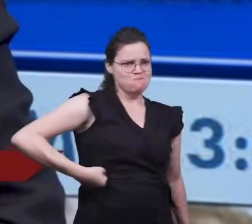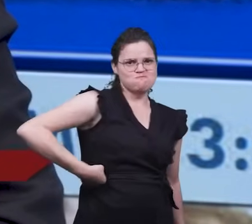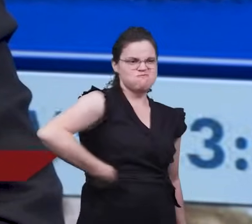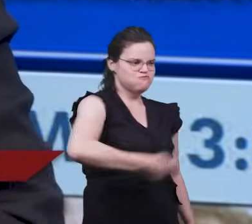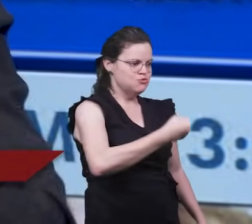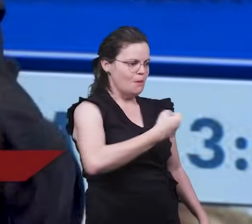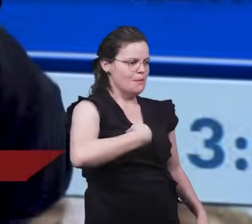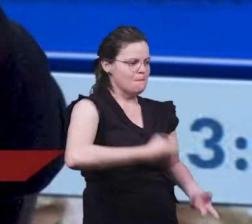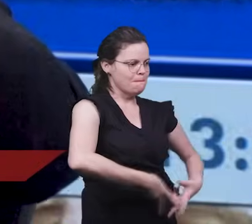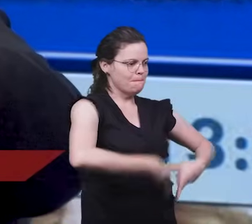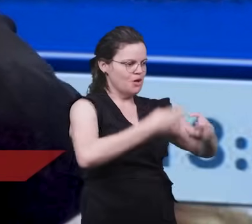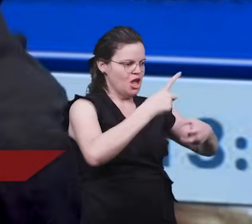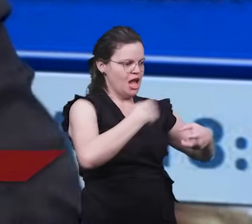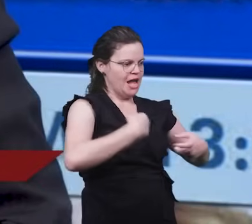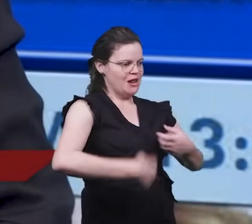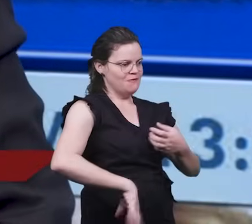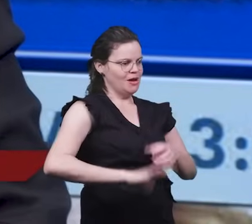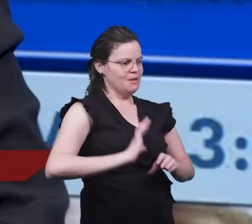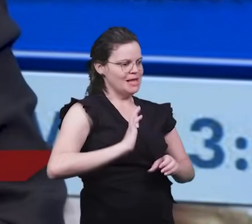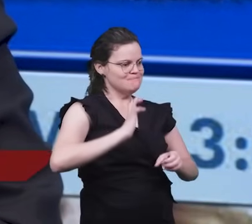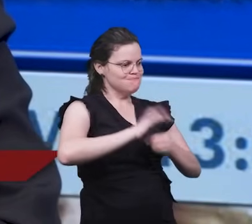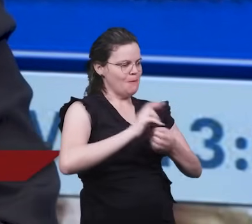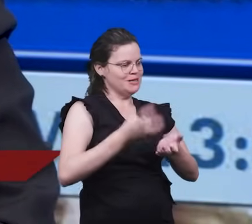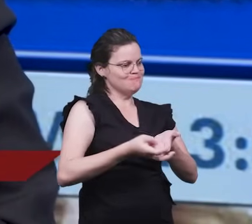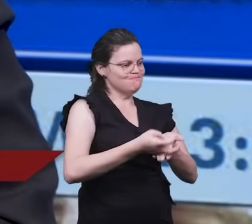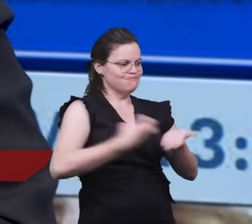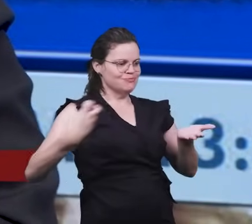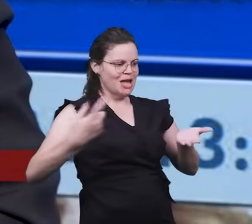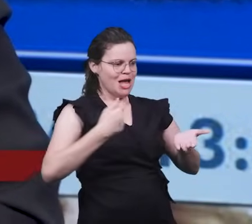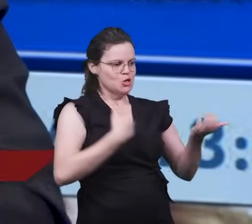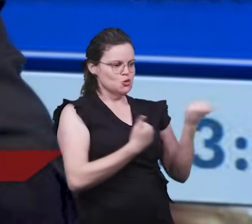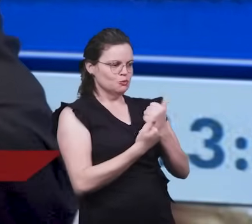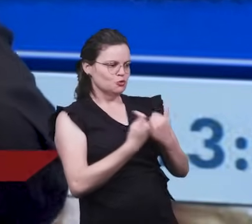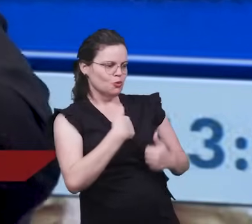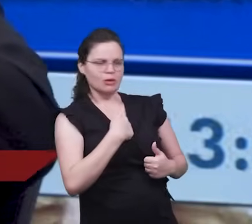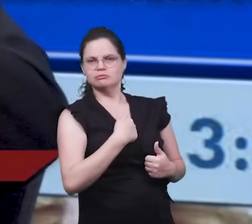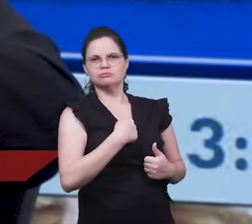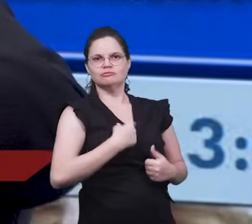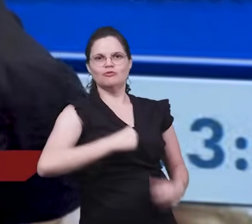sogro porque viu que o sogro ia tomar o reino dele. Aí